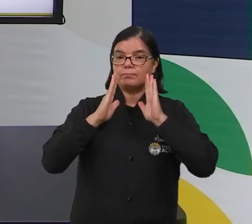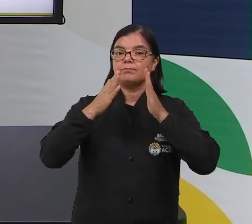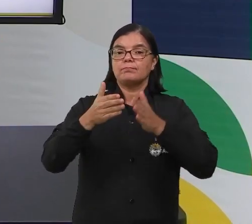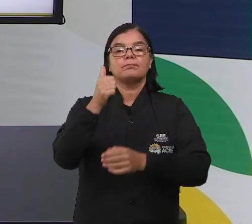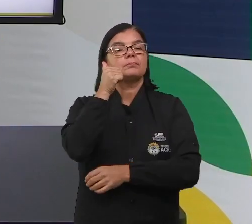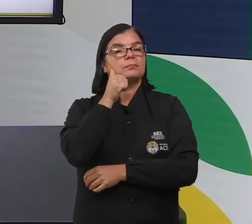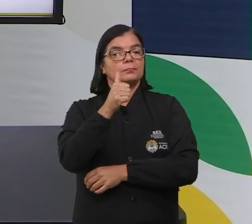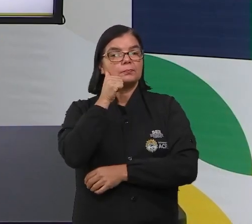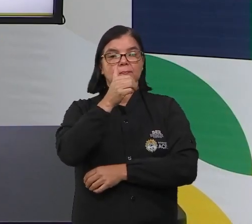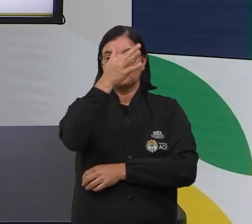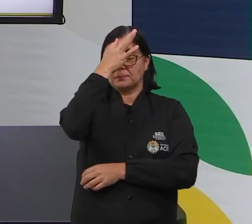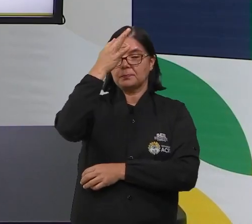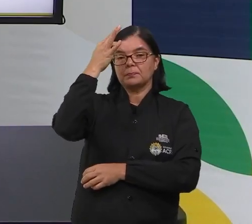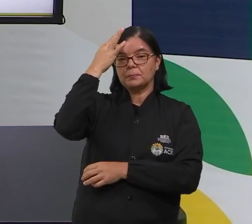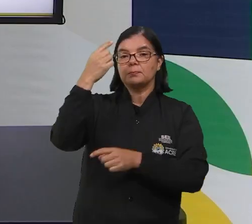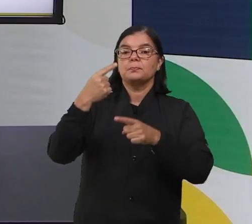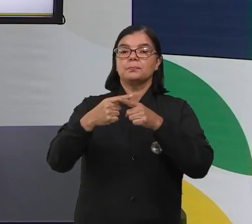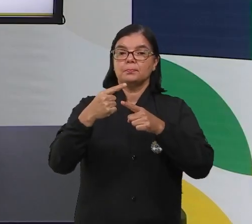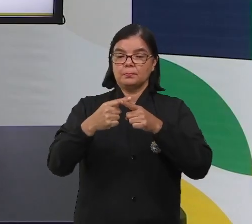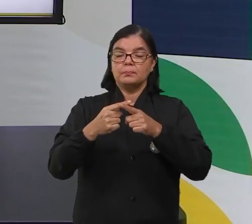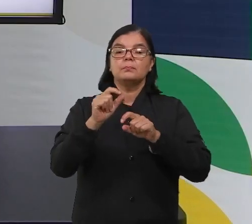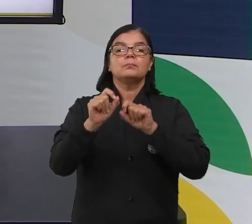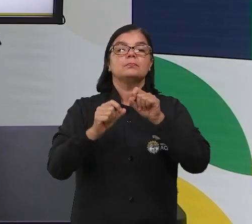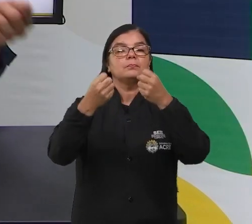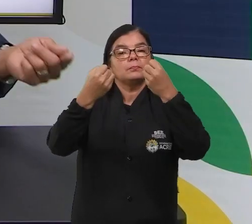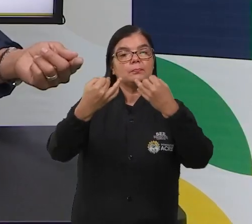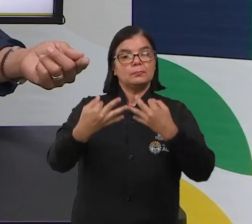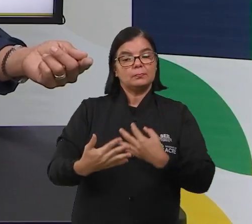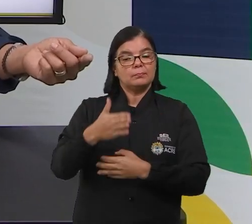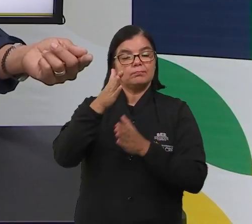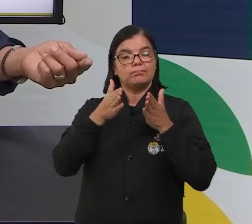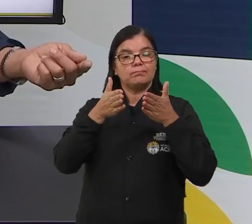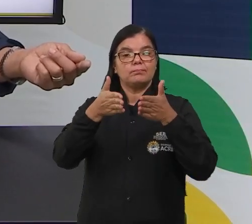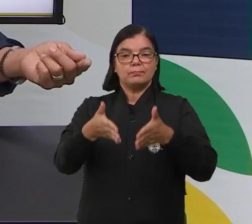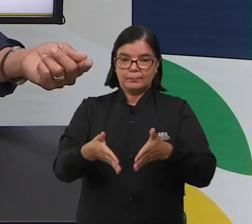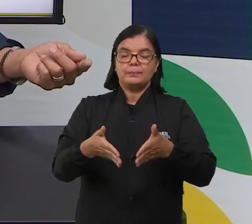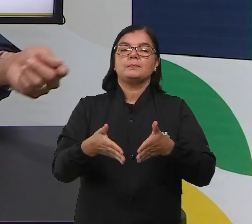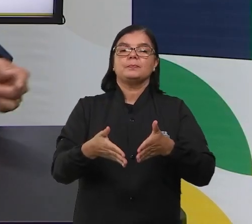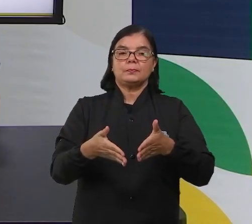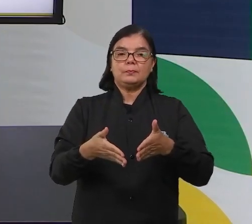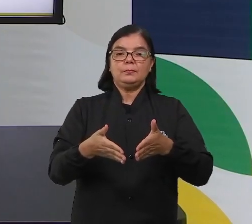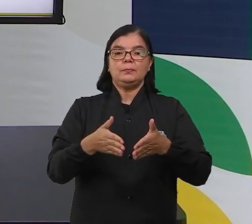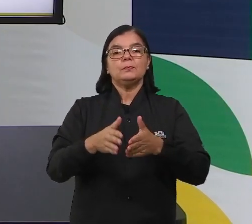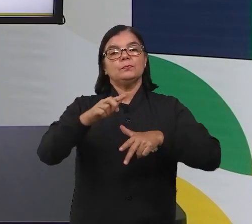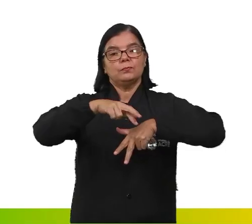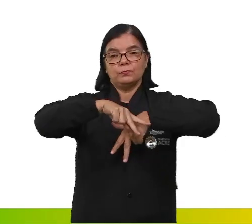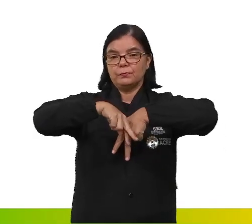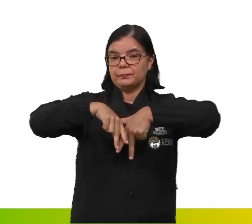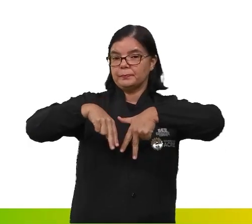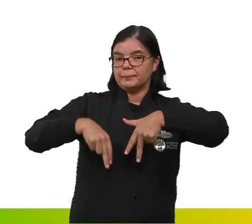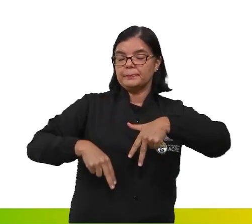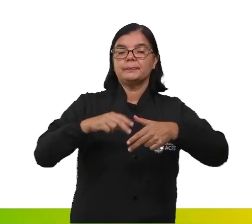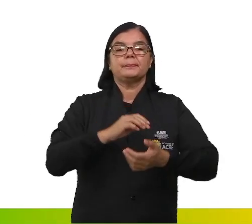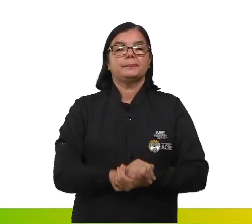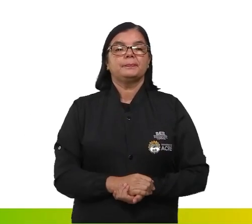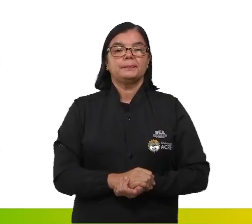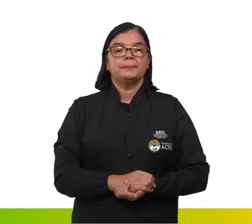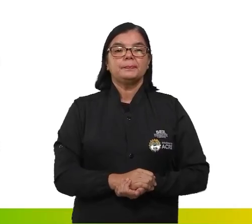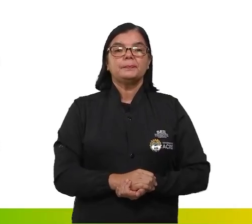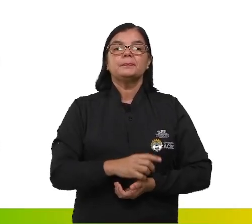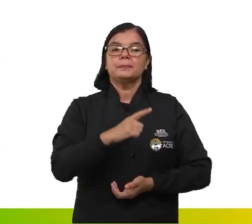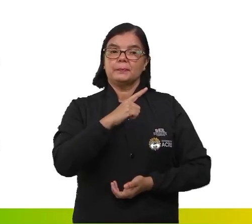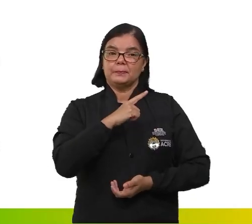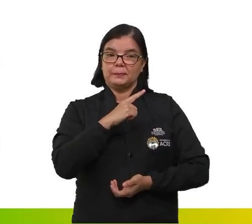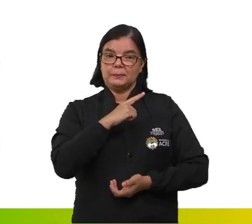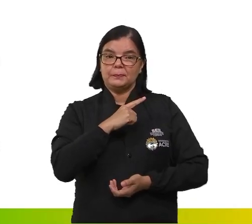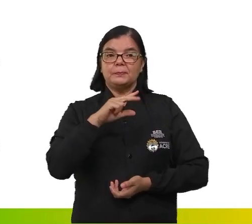das mulheres na filosofia, porque elas vão tratar diretamente dessa questão de gênero. E aí, na